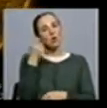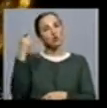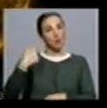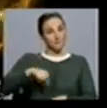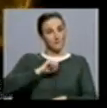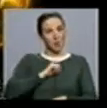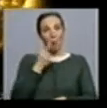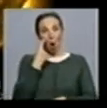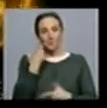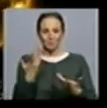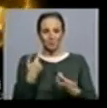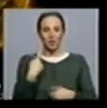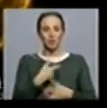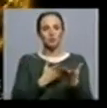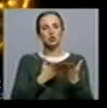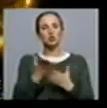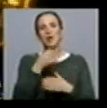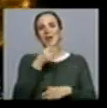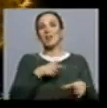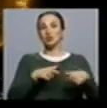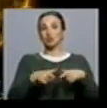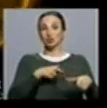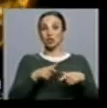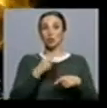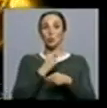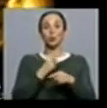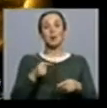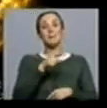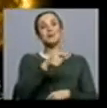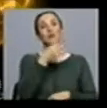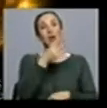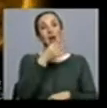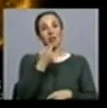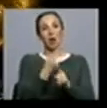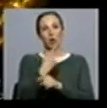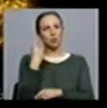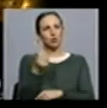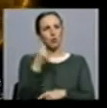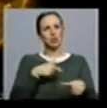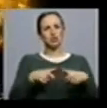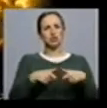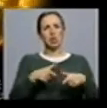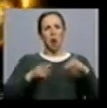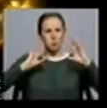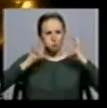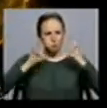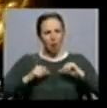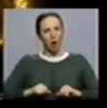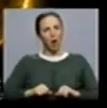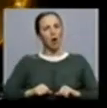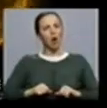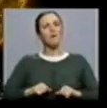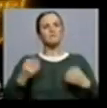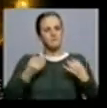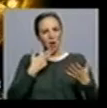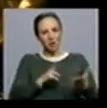olha, vamos continuar ainda no reino das estrelas para te falar de algo fabuloso chamado estrelas obesas. É verdade, Cristiana, há muito